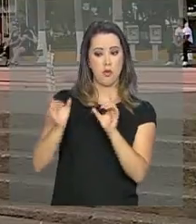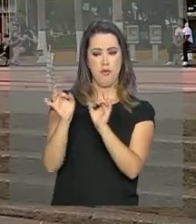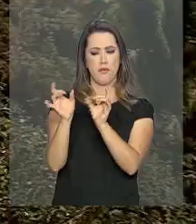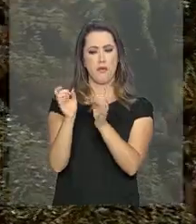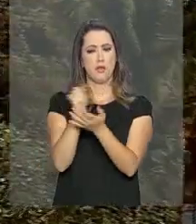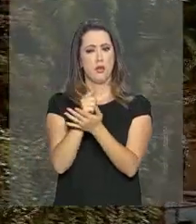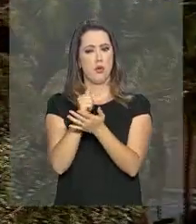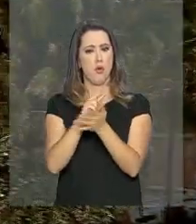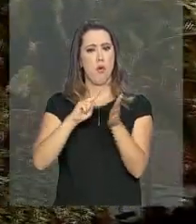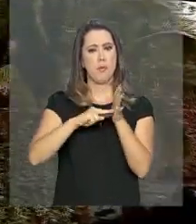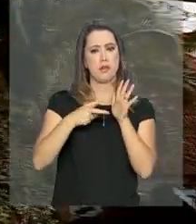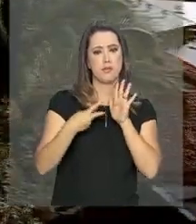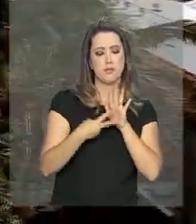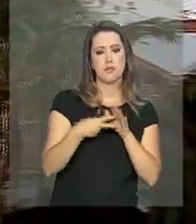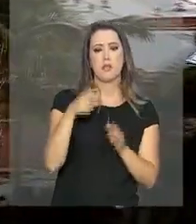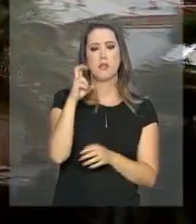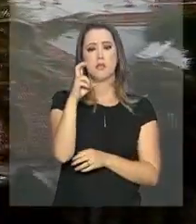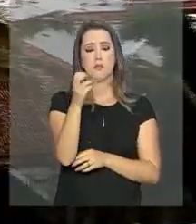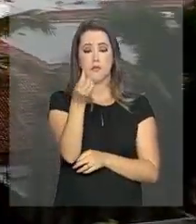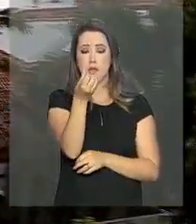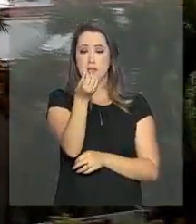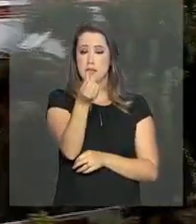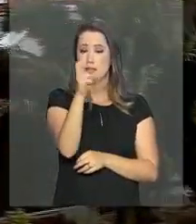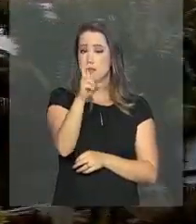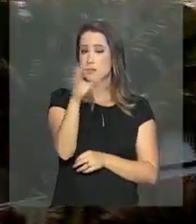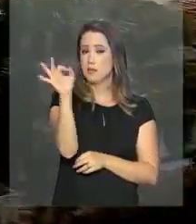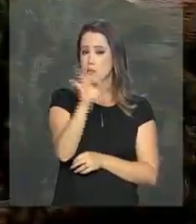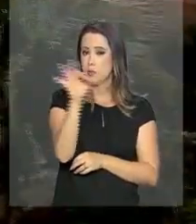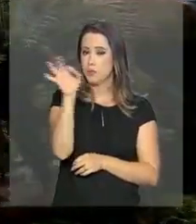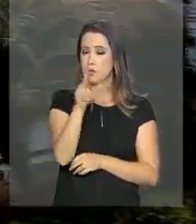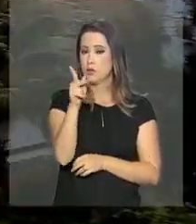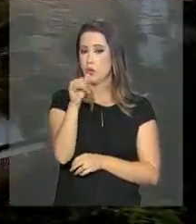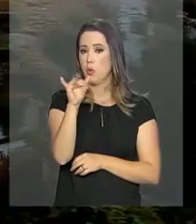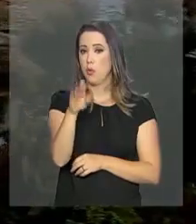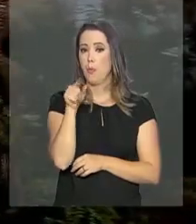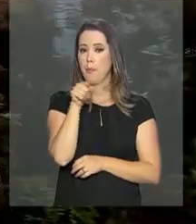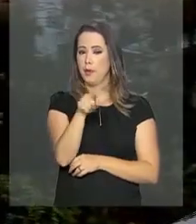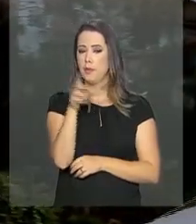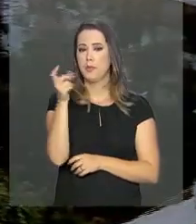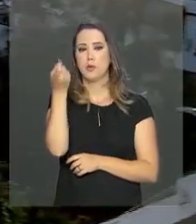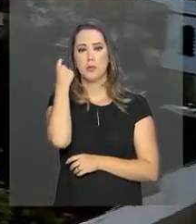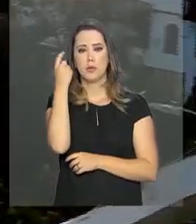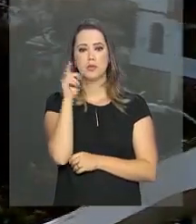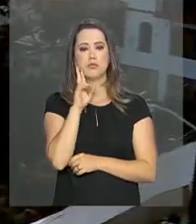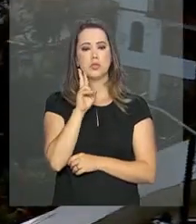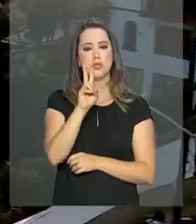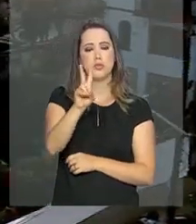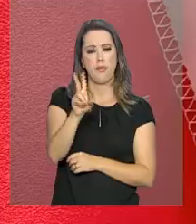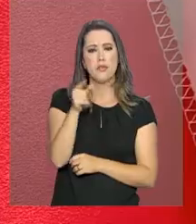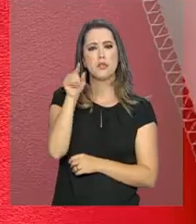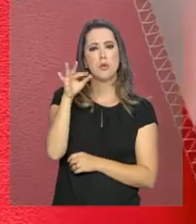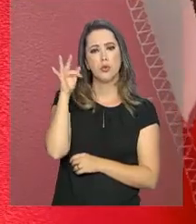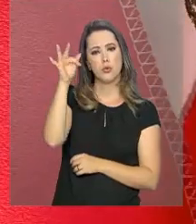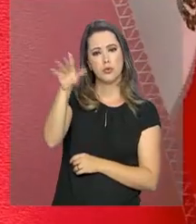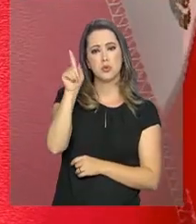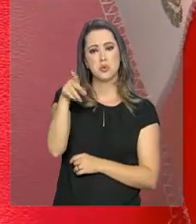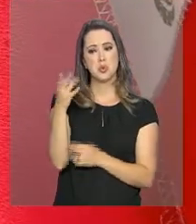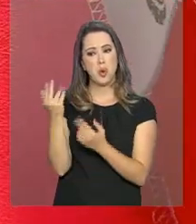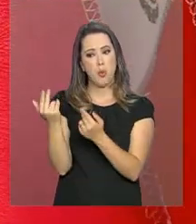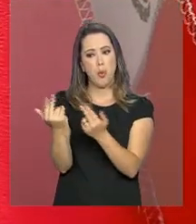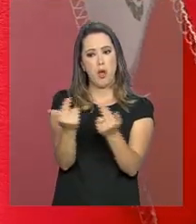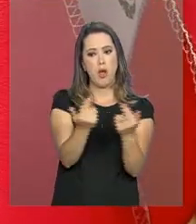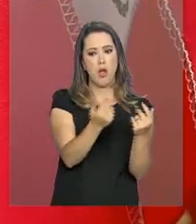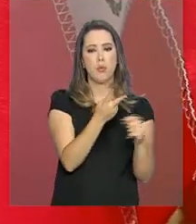respondem por 65% do pib regional e suas visões de mundo são convergentes no sentido de